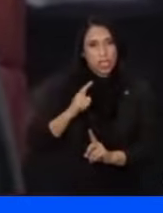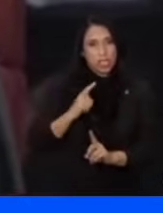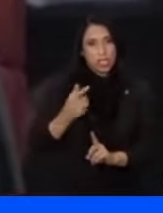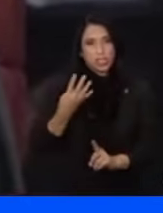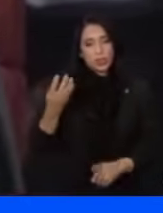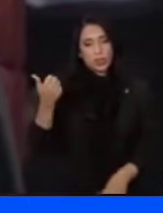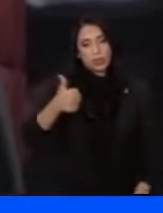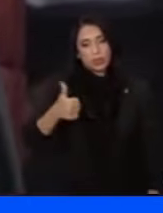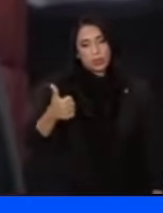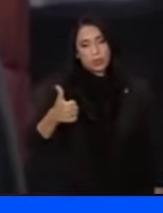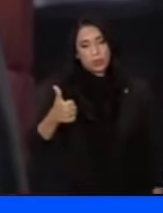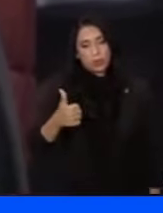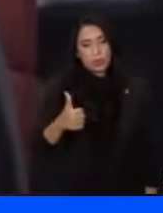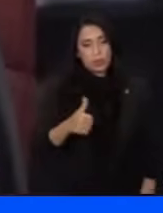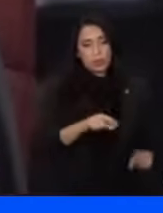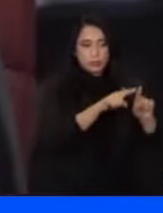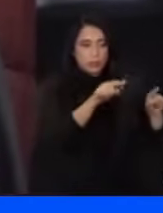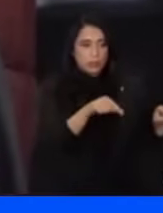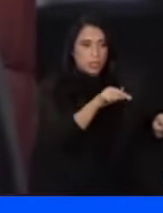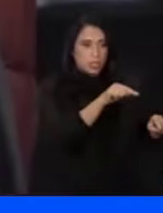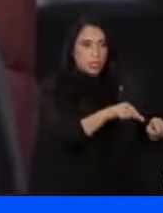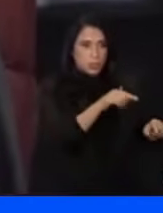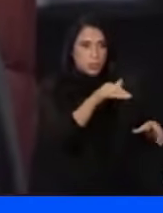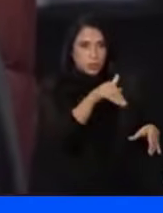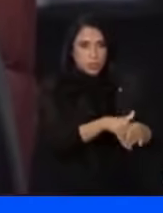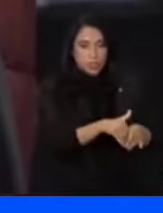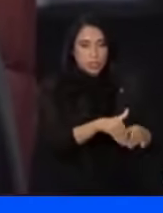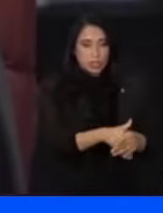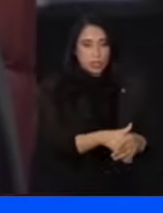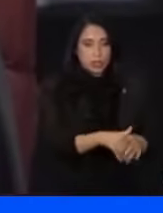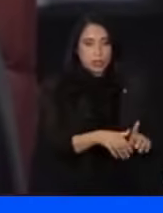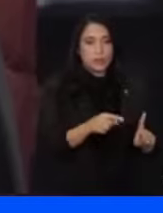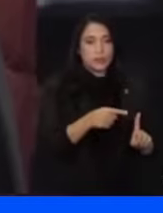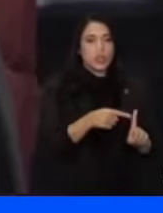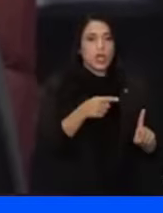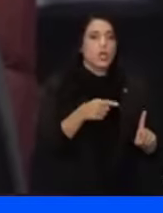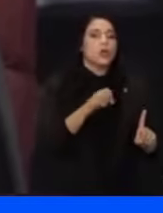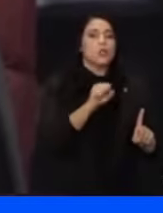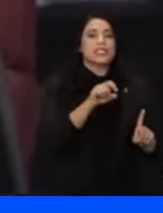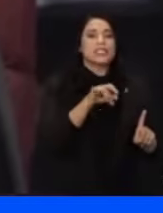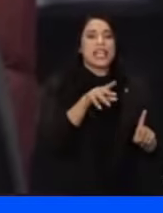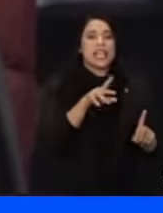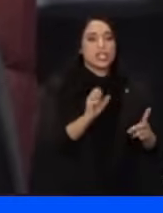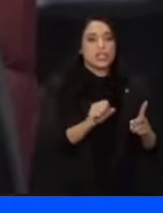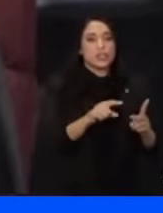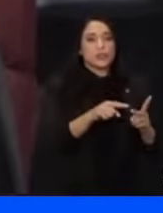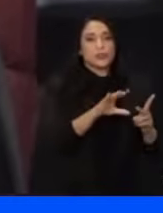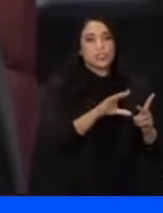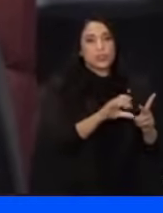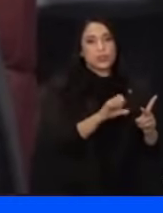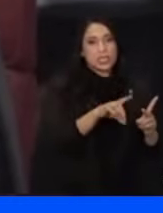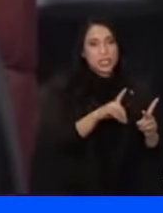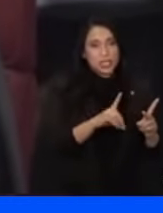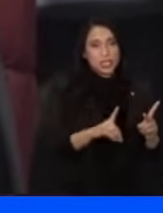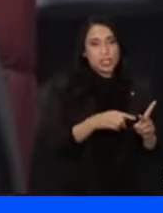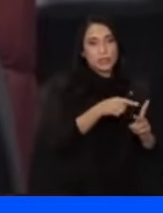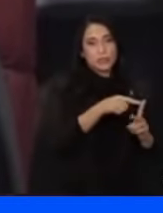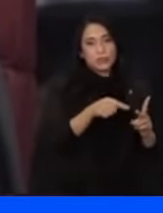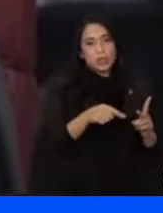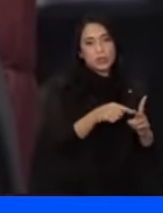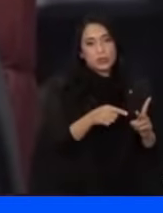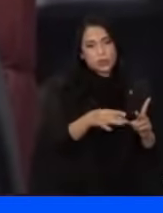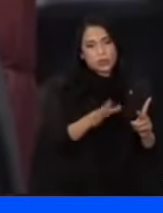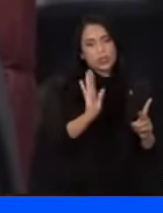4/11/2022, sobre as urnas eletrônicas, o acusado Sérgio Ricardo Cavalieri e o colaborador Mauro César Barbosa Cid